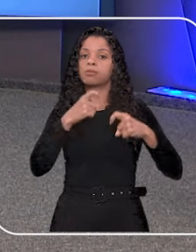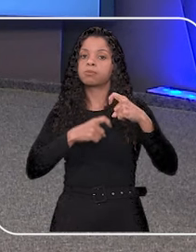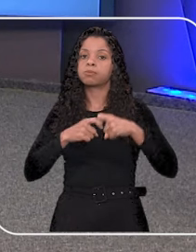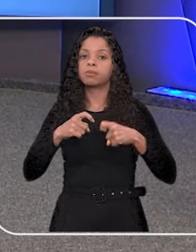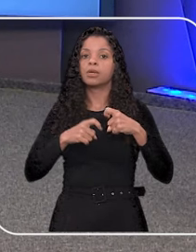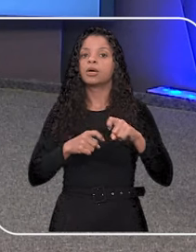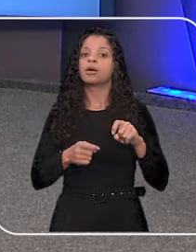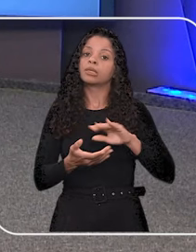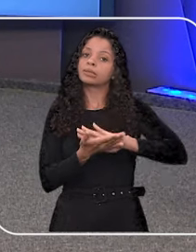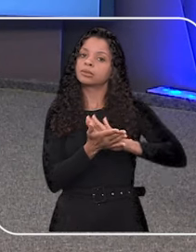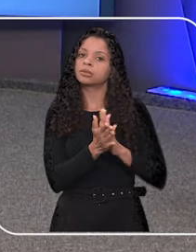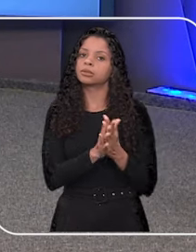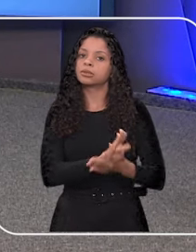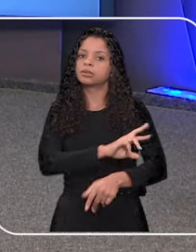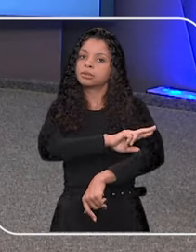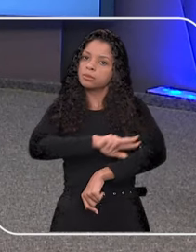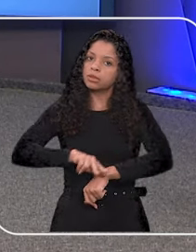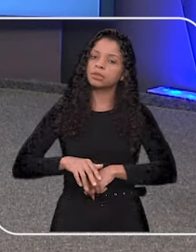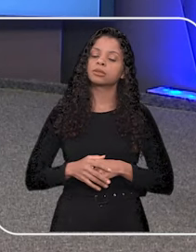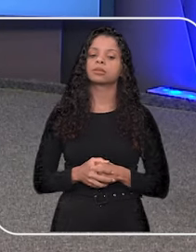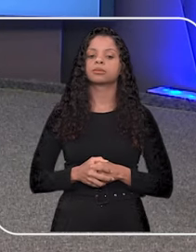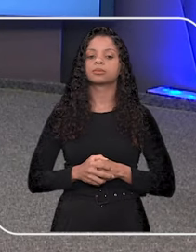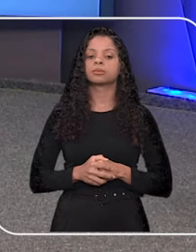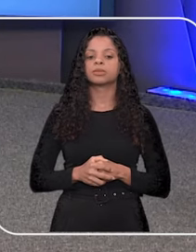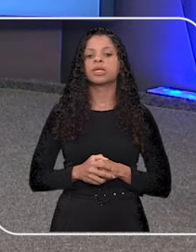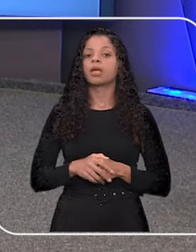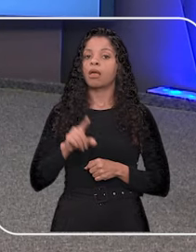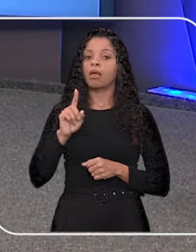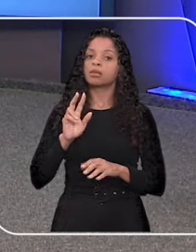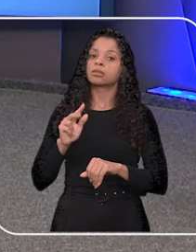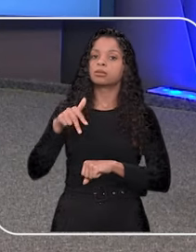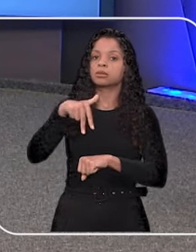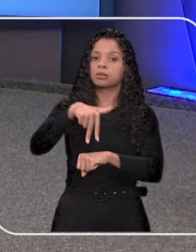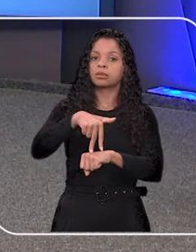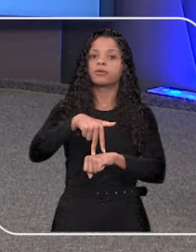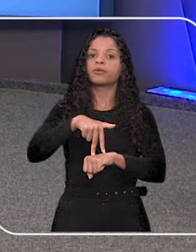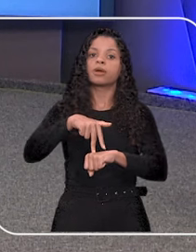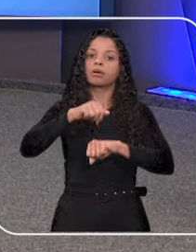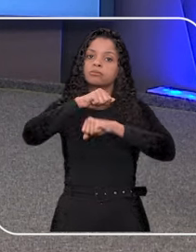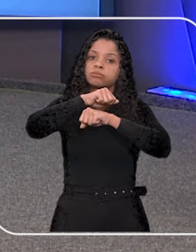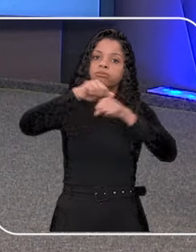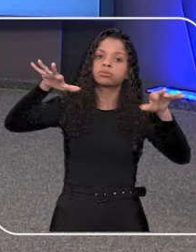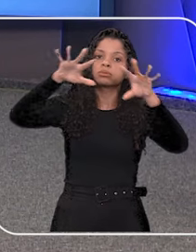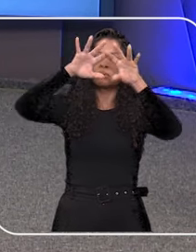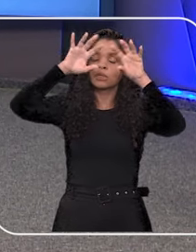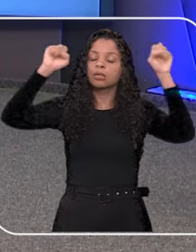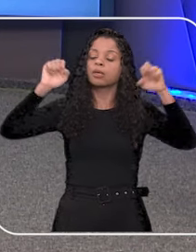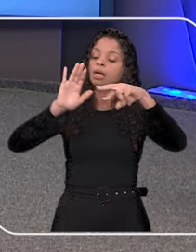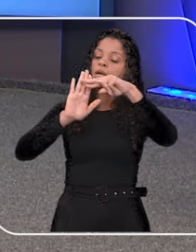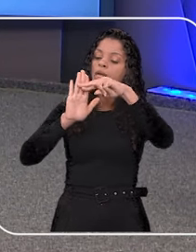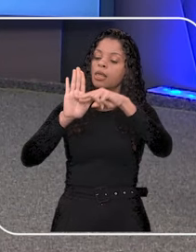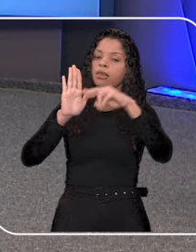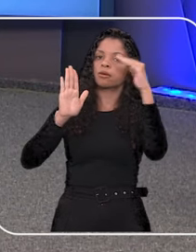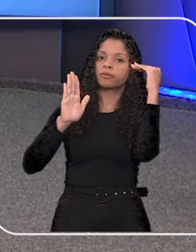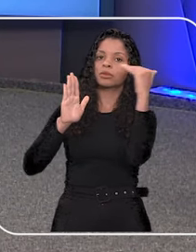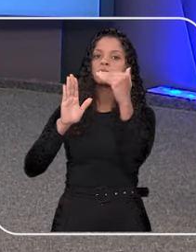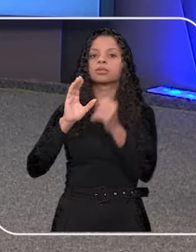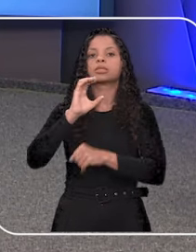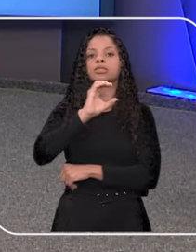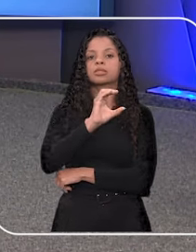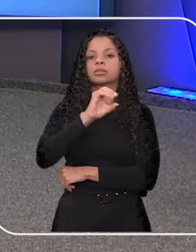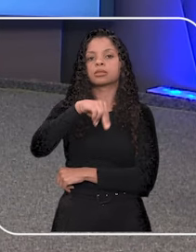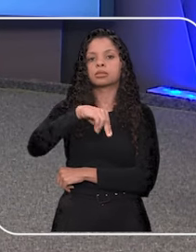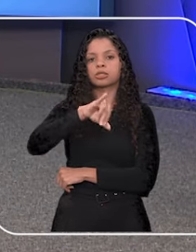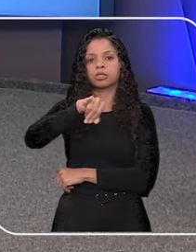discriminação a iniciativa é promovida anualmente pela corte em cumprimento às normas do Nacional